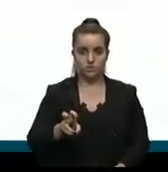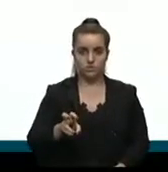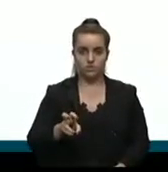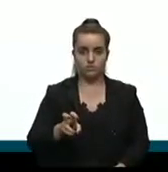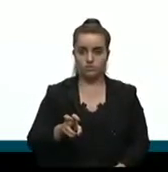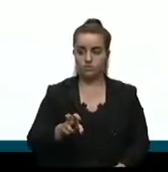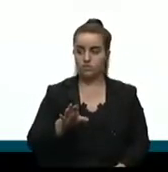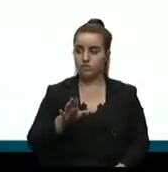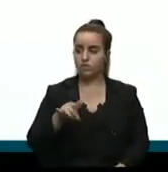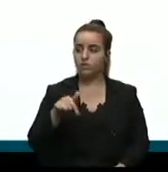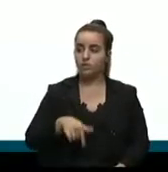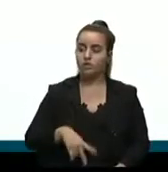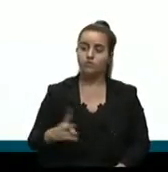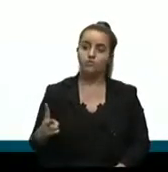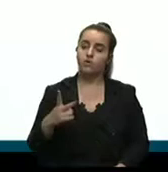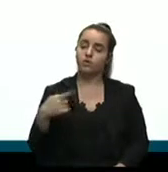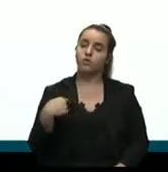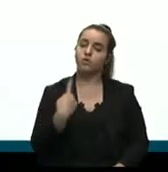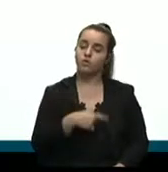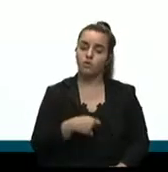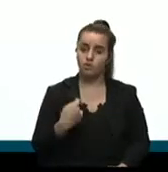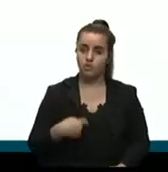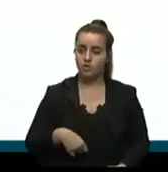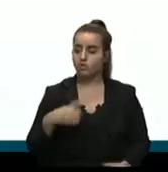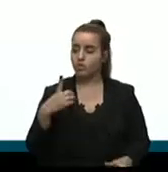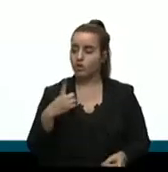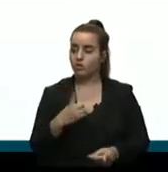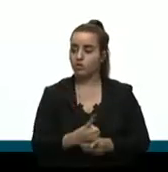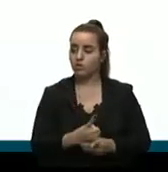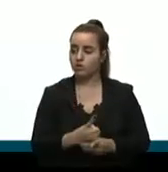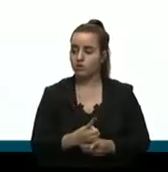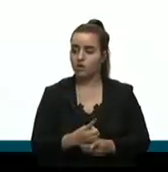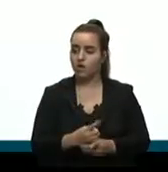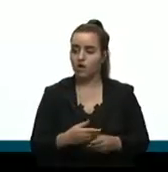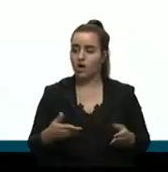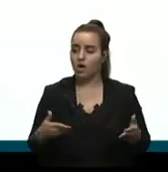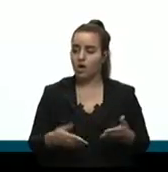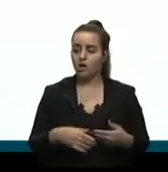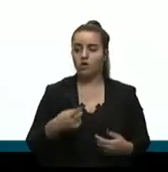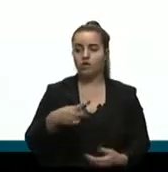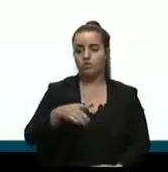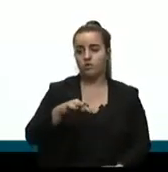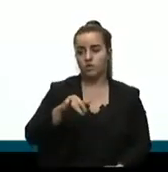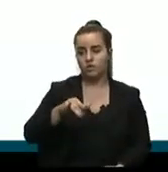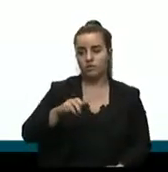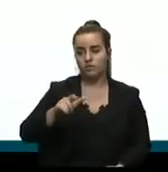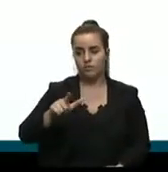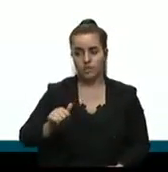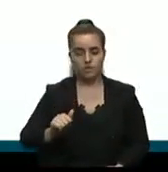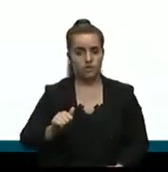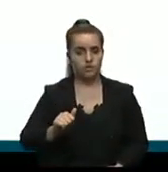0,975. Esse valor nós precisamos localizar na tabela